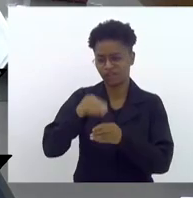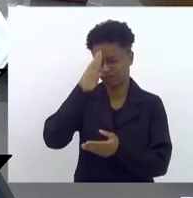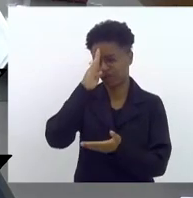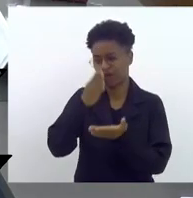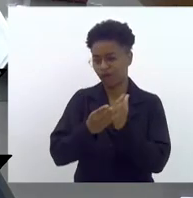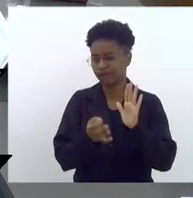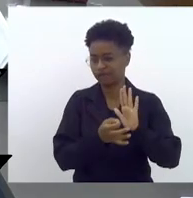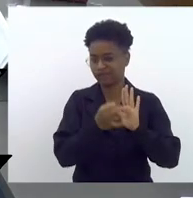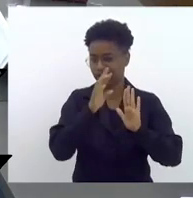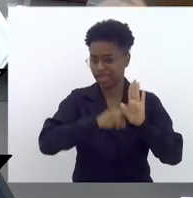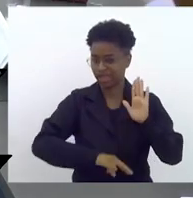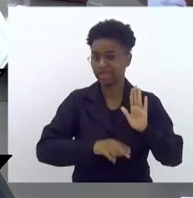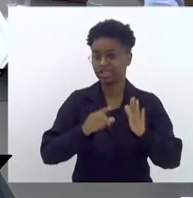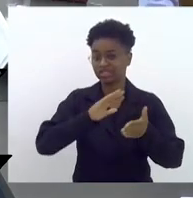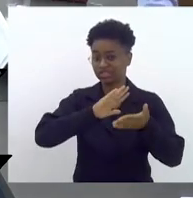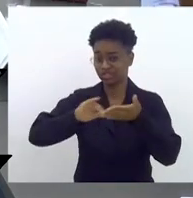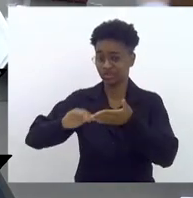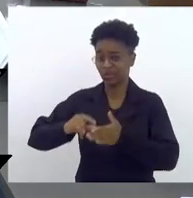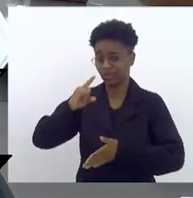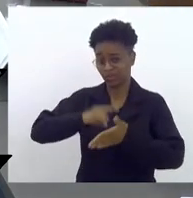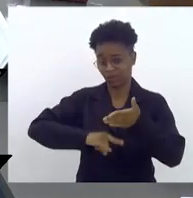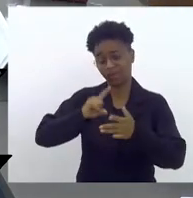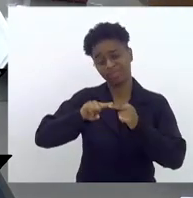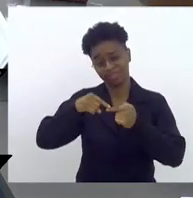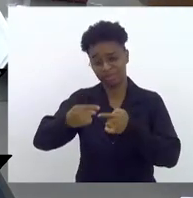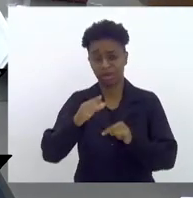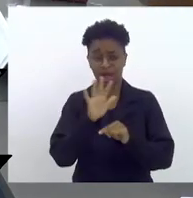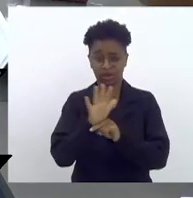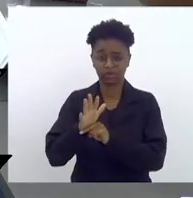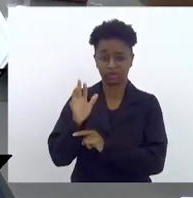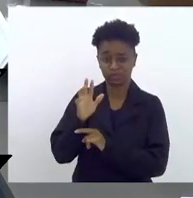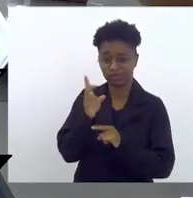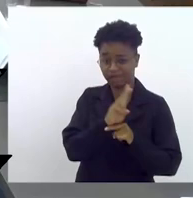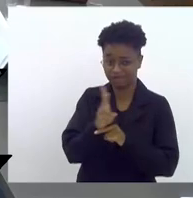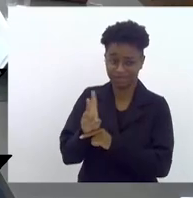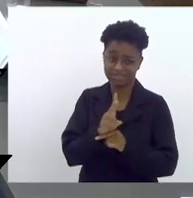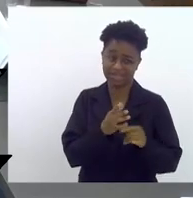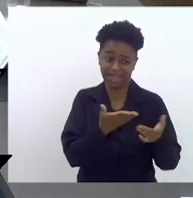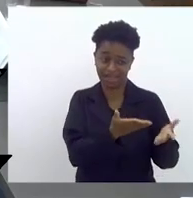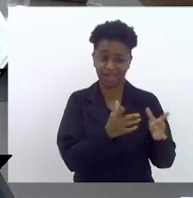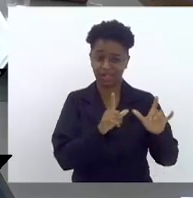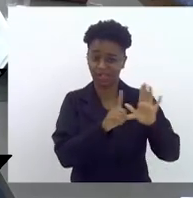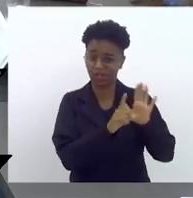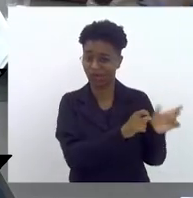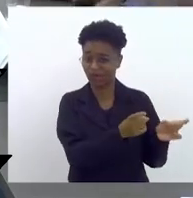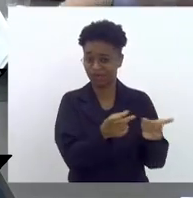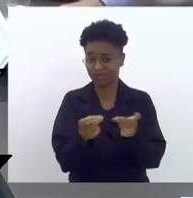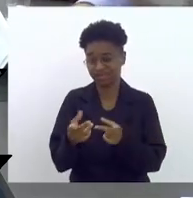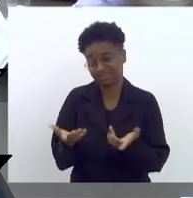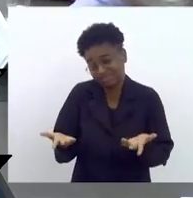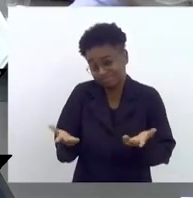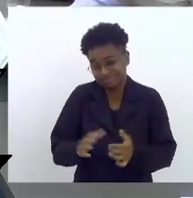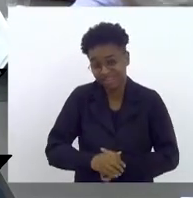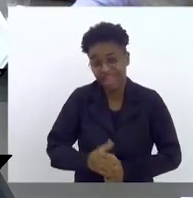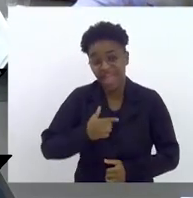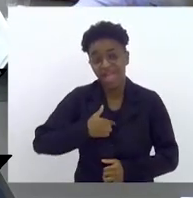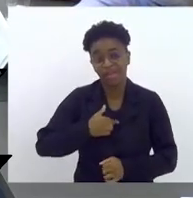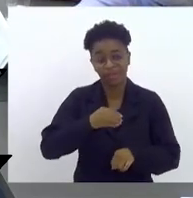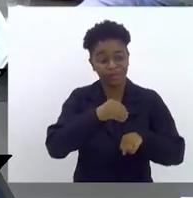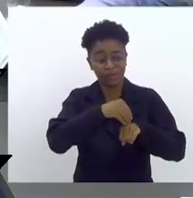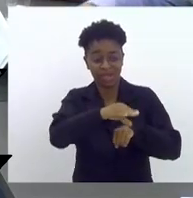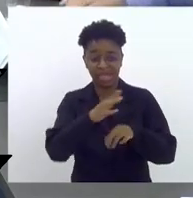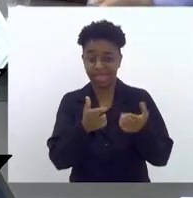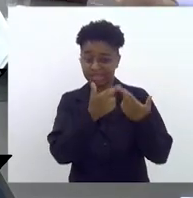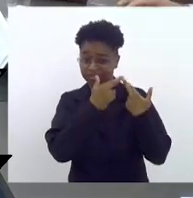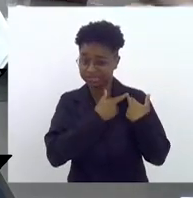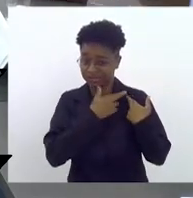relatório naturalmente ajudará a fiscalizar os trailer vou passar esse cargo